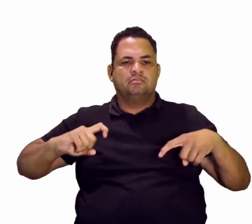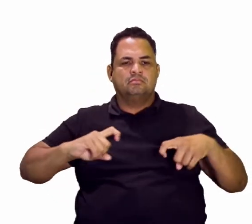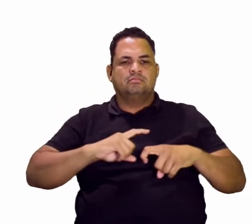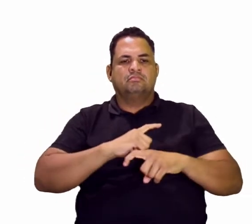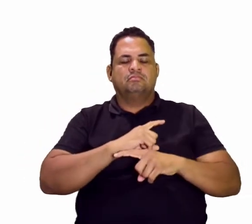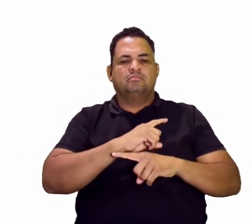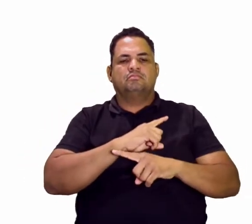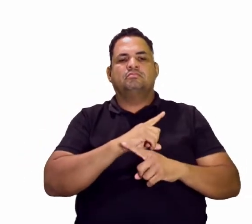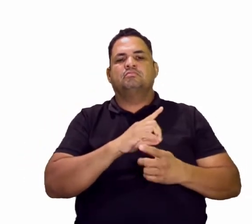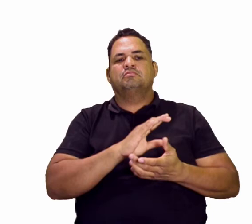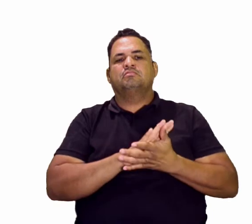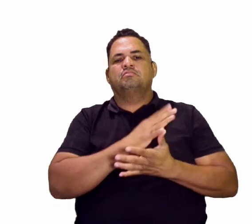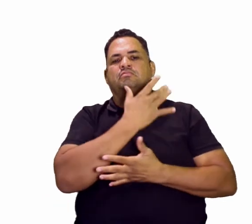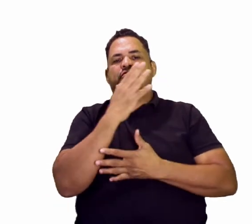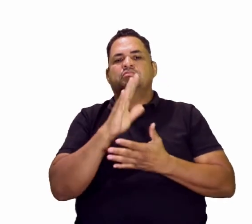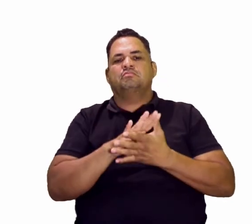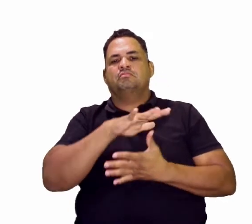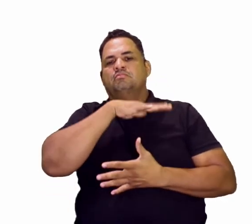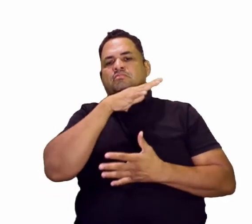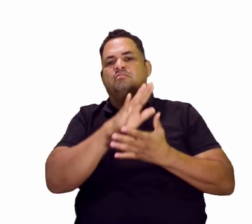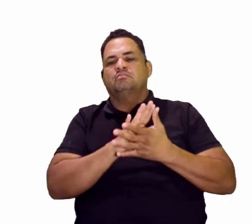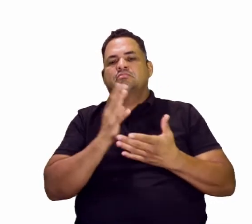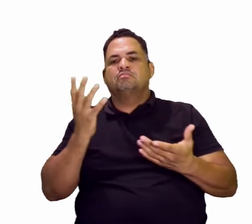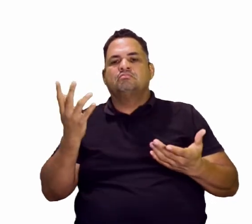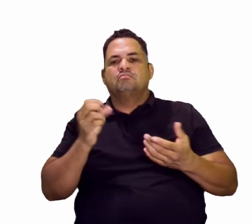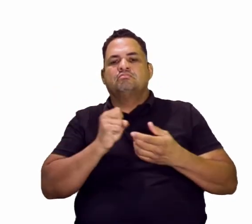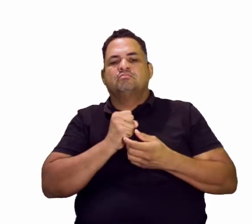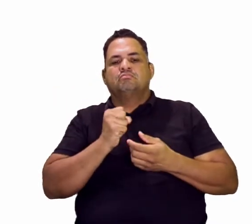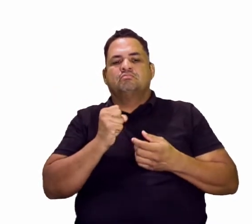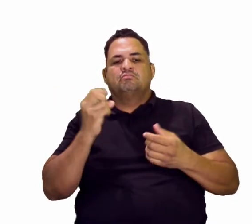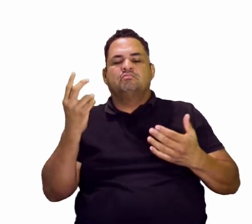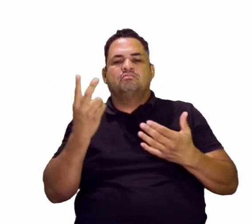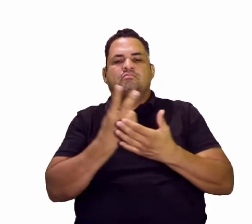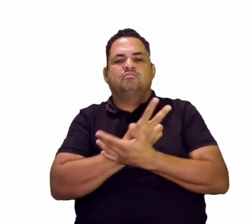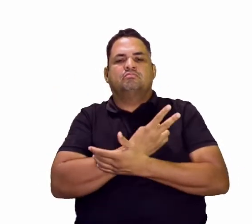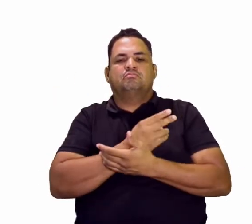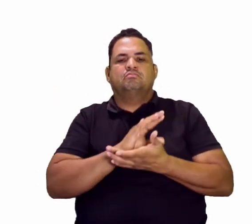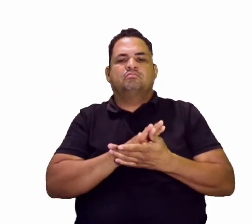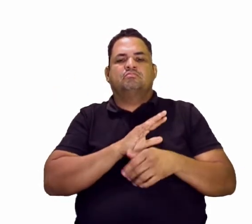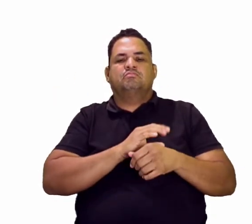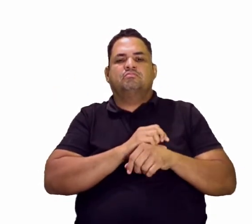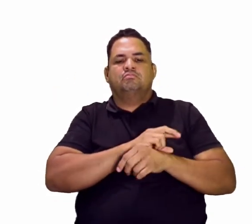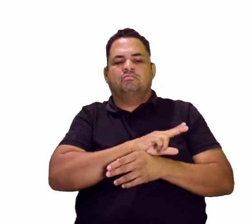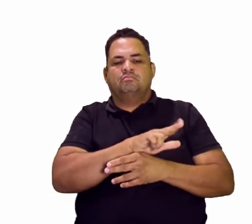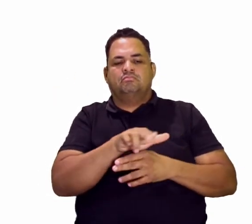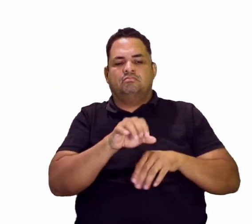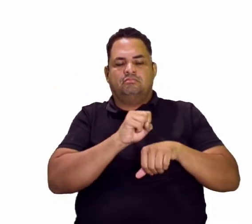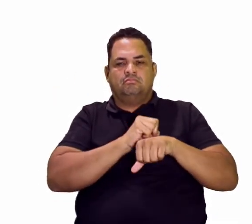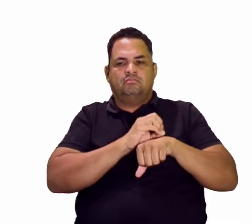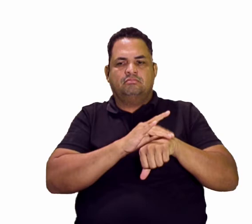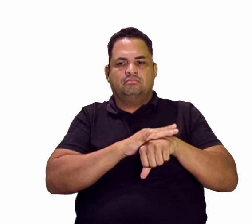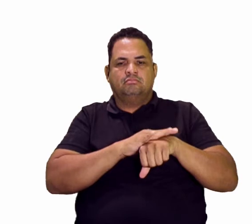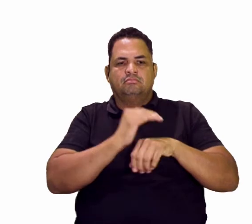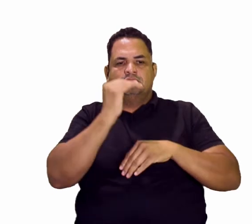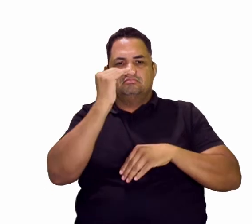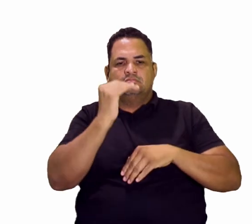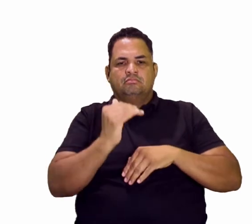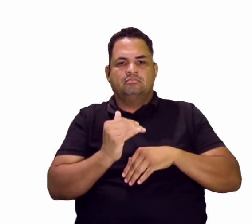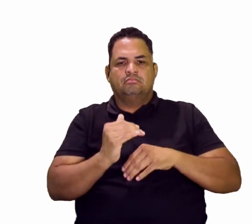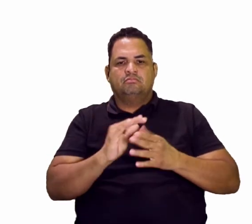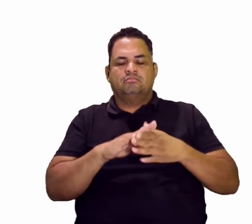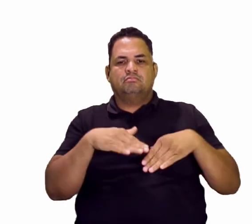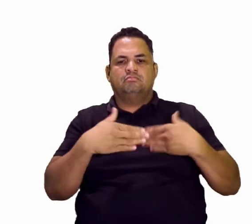animais. Provocam diversas doenças, onde muitas ainda sem cura. Das doenças citadas abaixo,